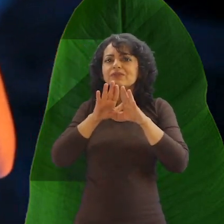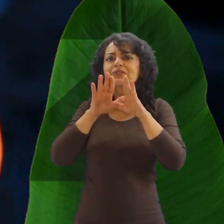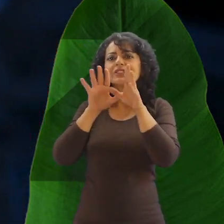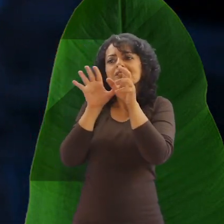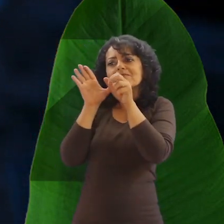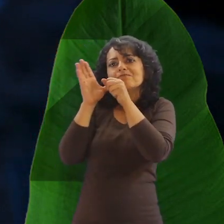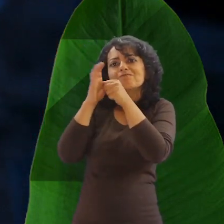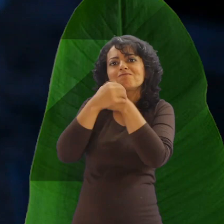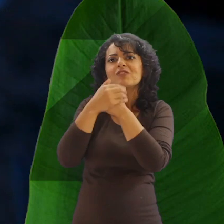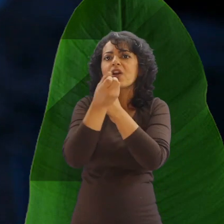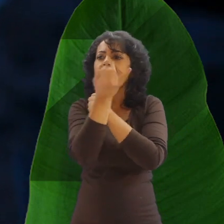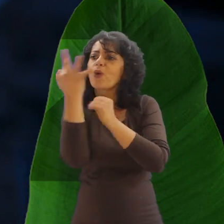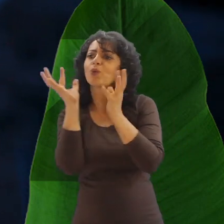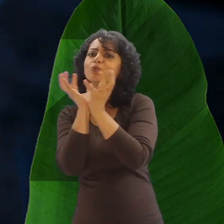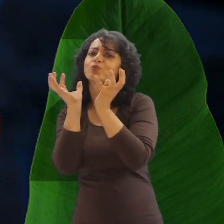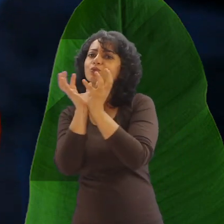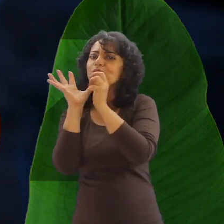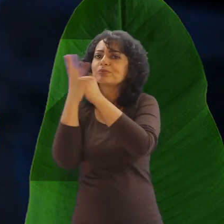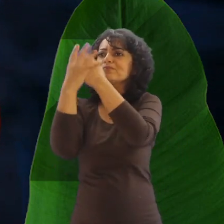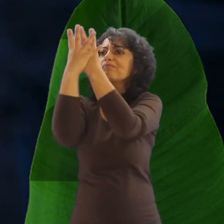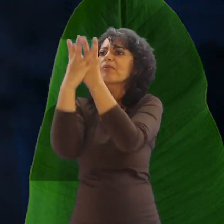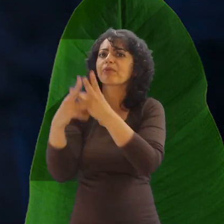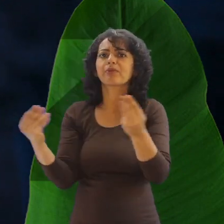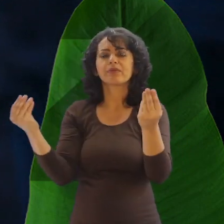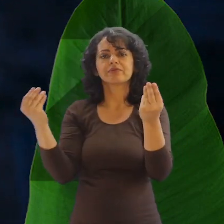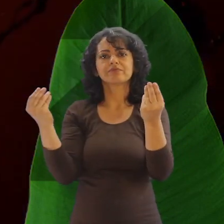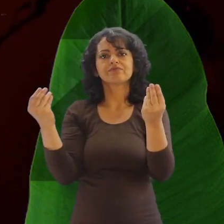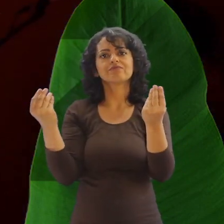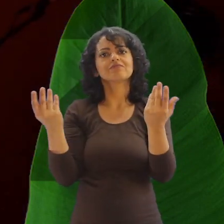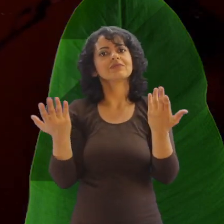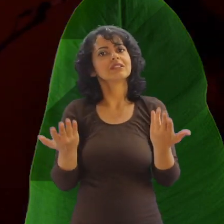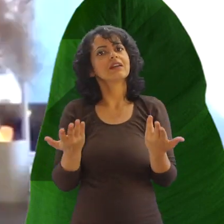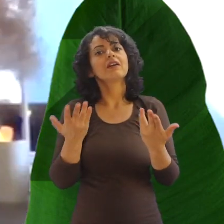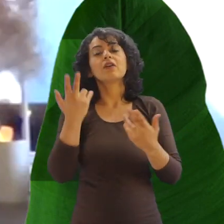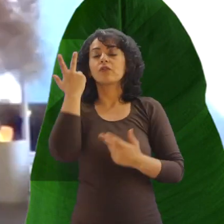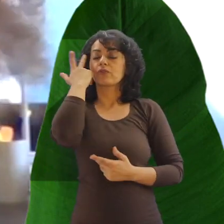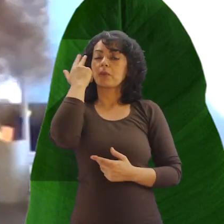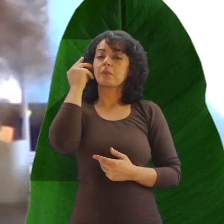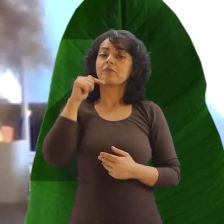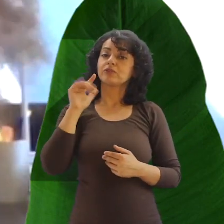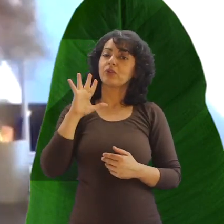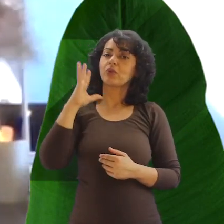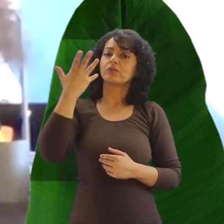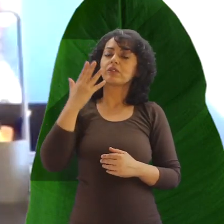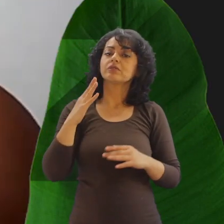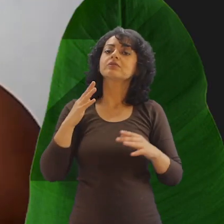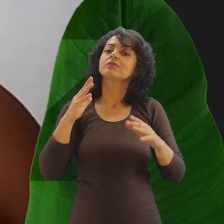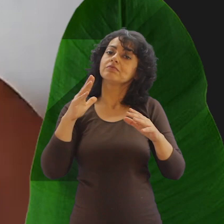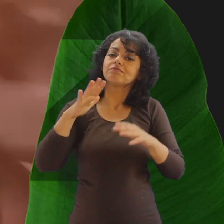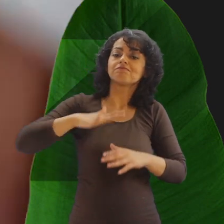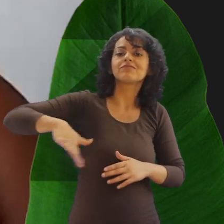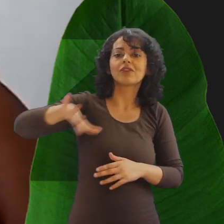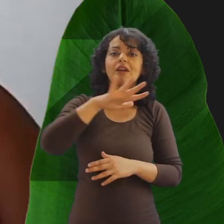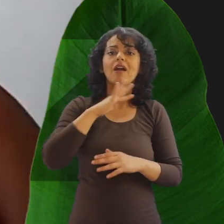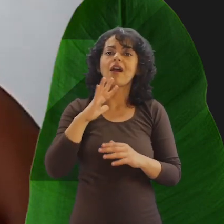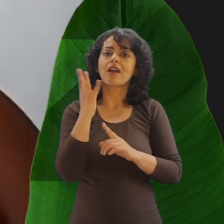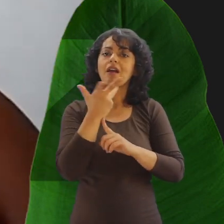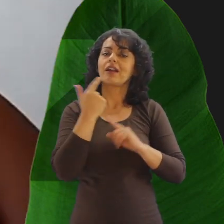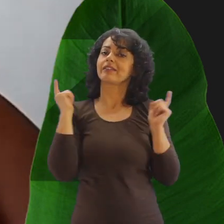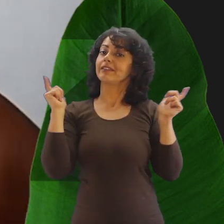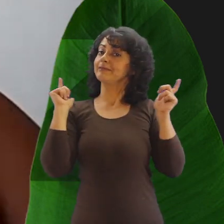sociais. Essas assimilações, elas geralmente acontecem quando entram no campo do entretenimento. É a